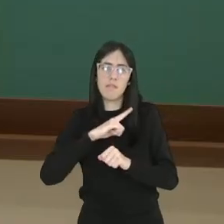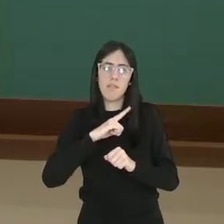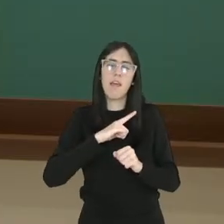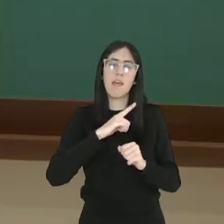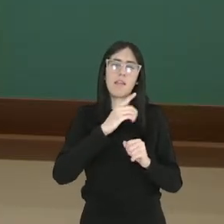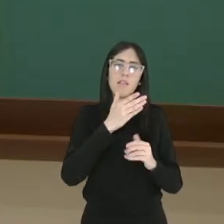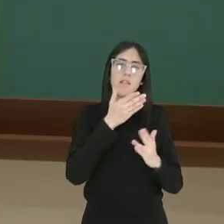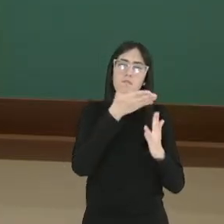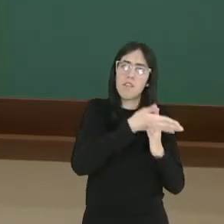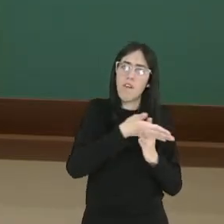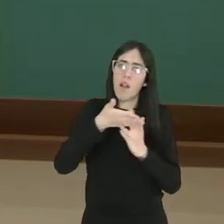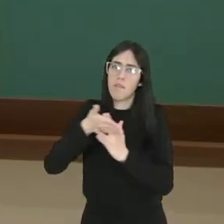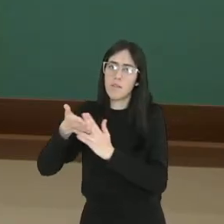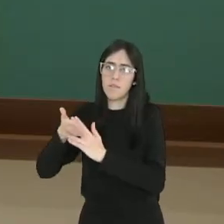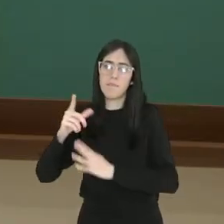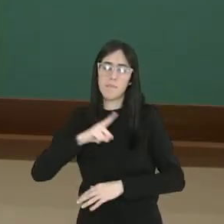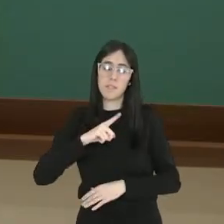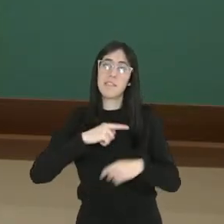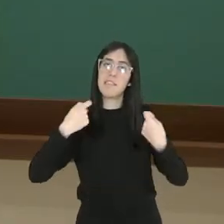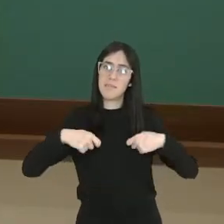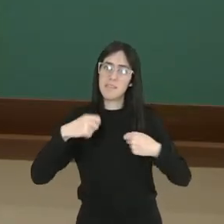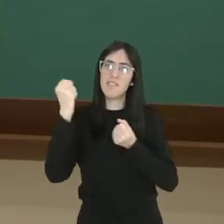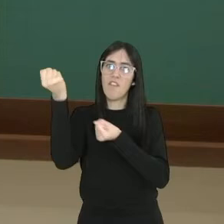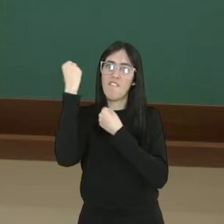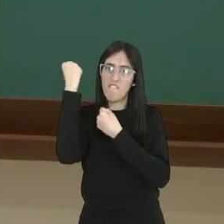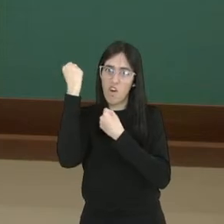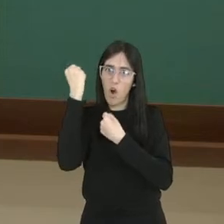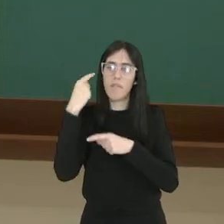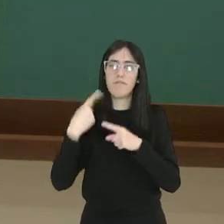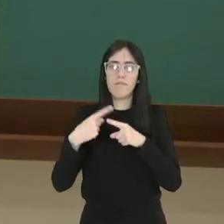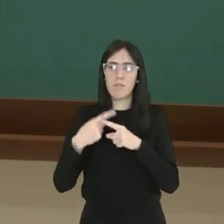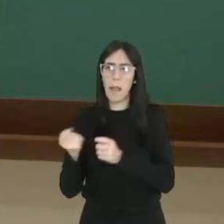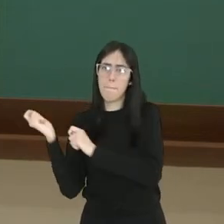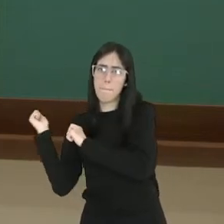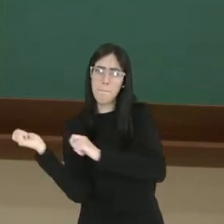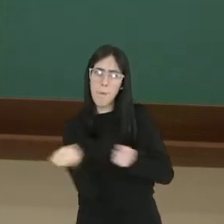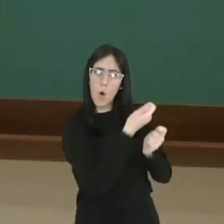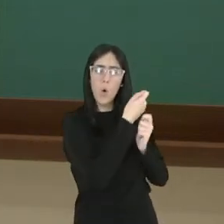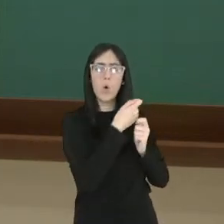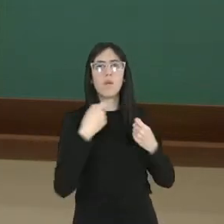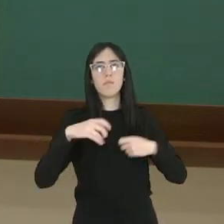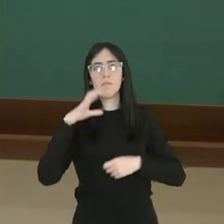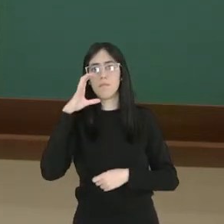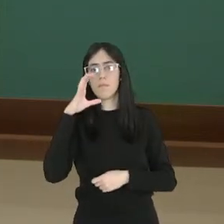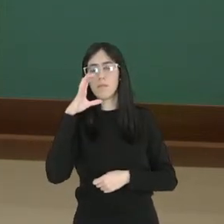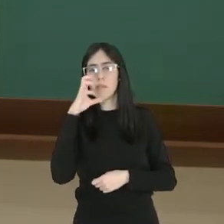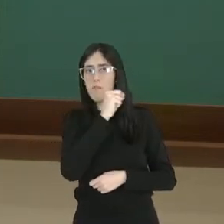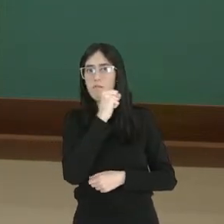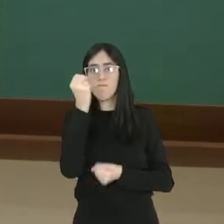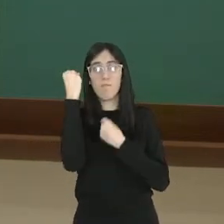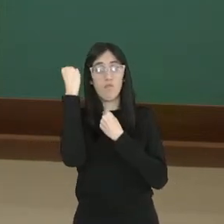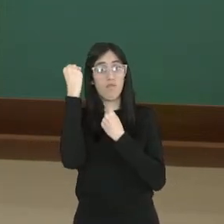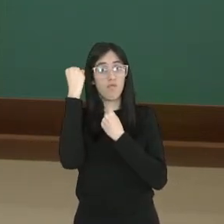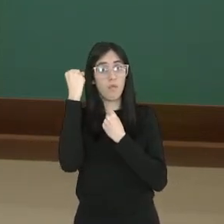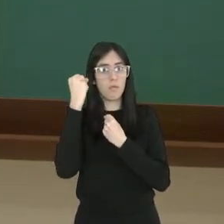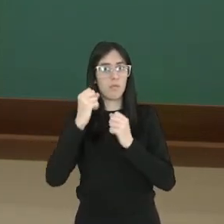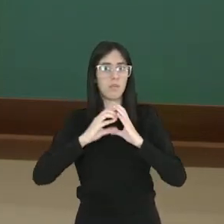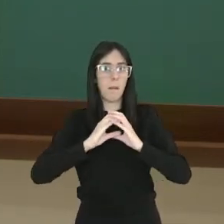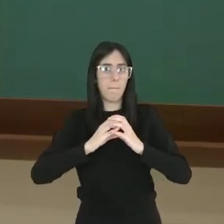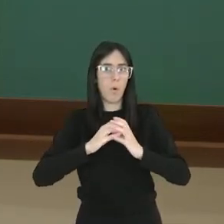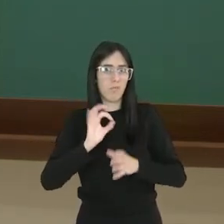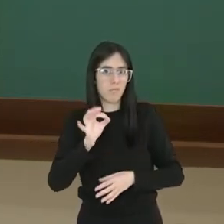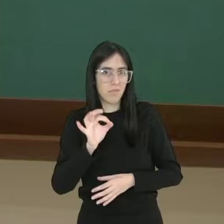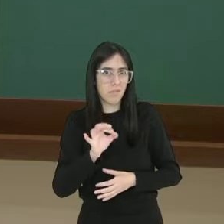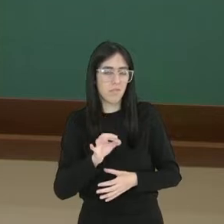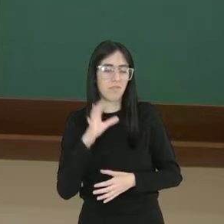eu preciso ter muita potência, principalmente na hora de fazer esse acerto na bolinha, para que eu consiga colocar a maior força possível